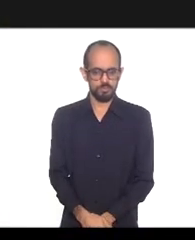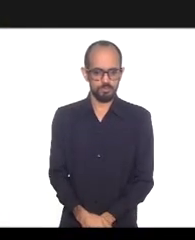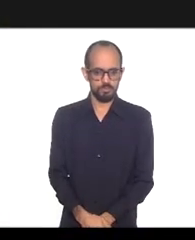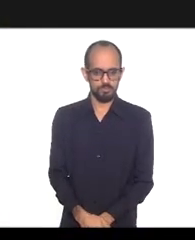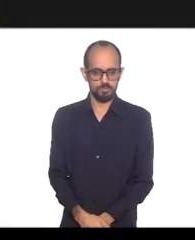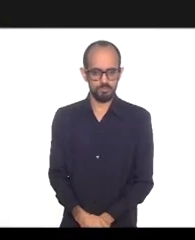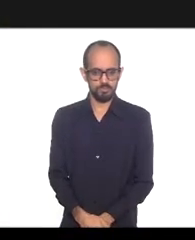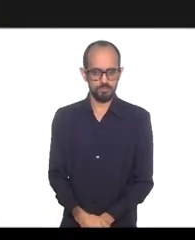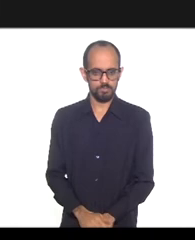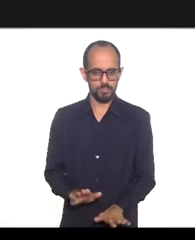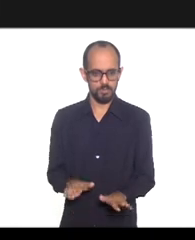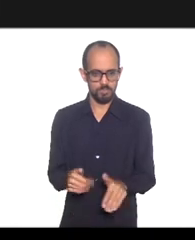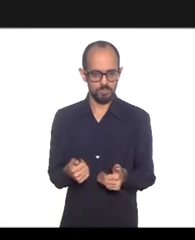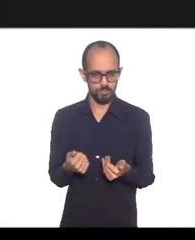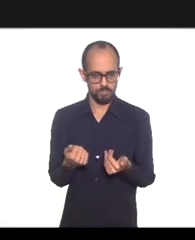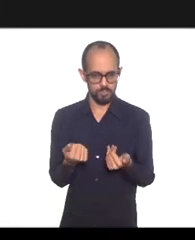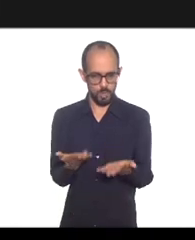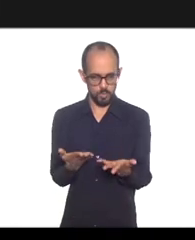Então,